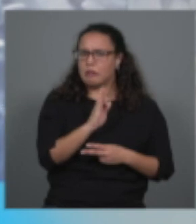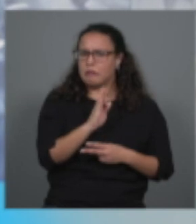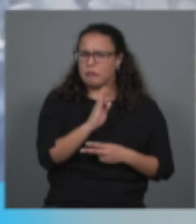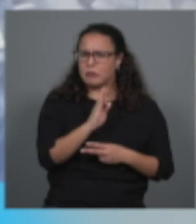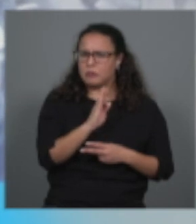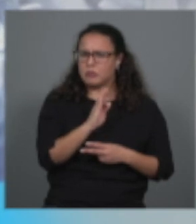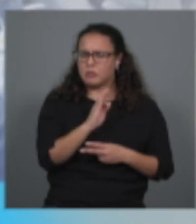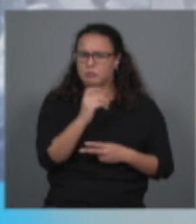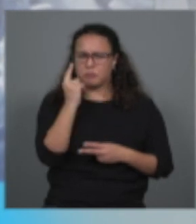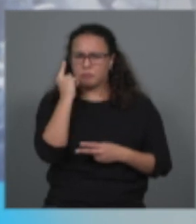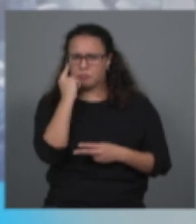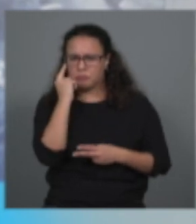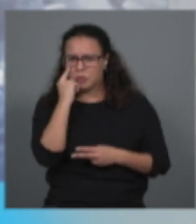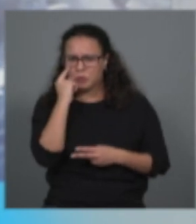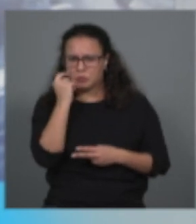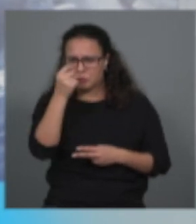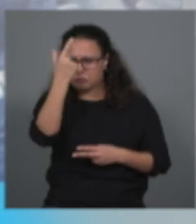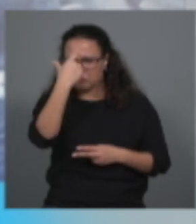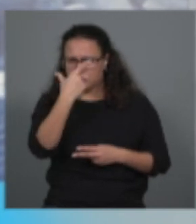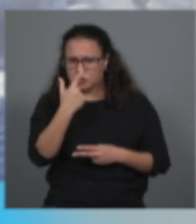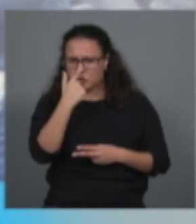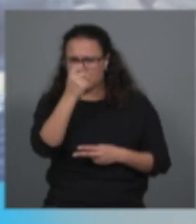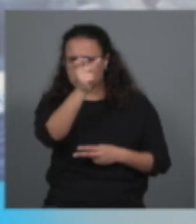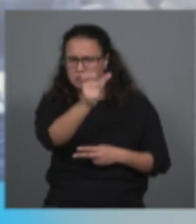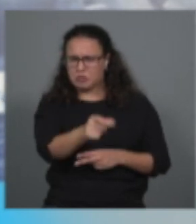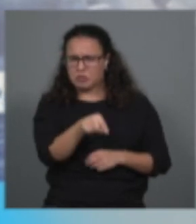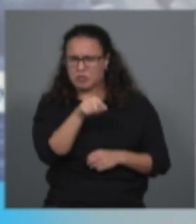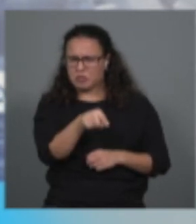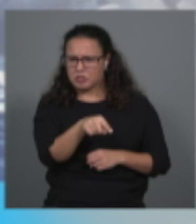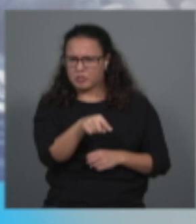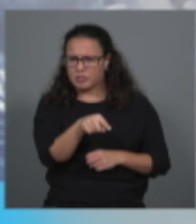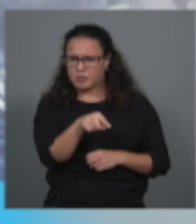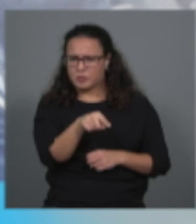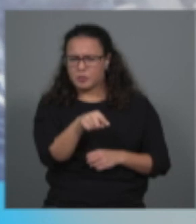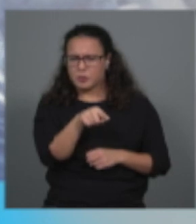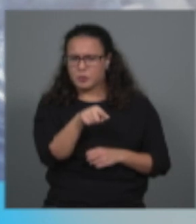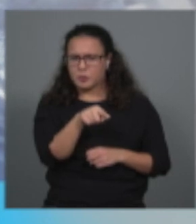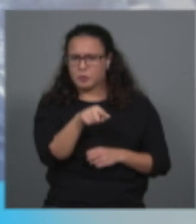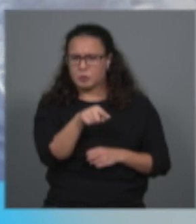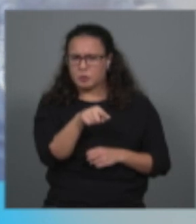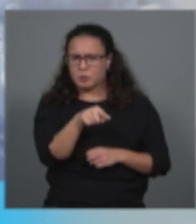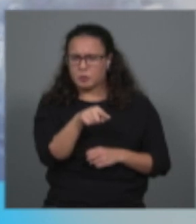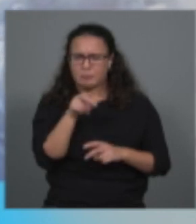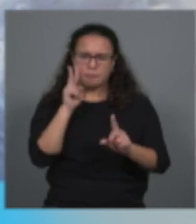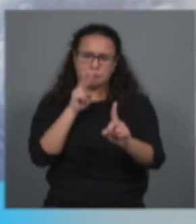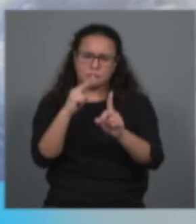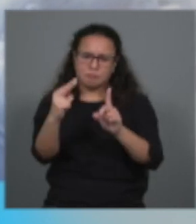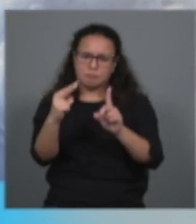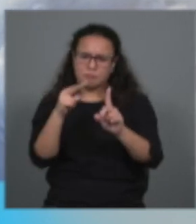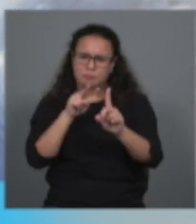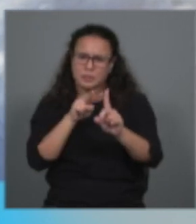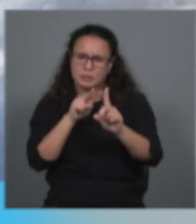homem, encontra aqui muito também da sua perspectiva de igreja, da